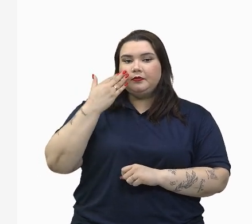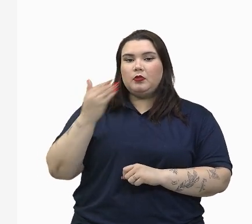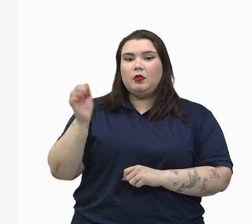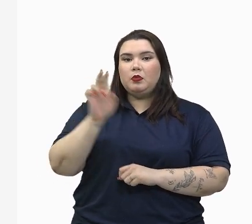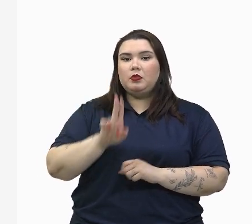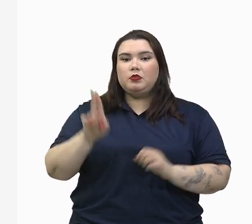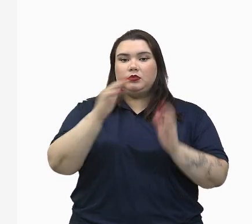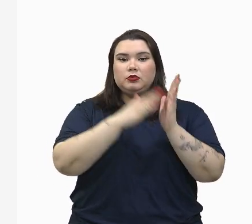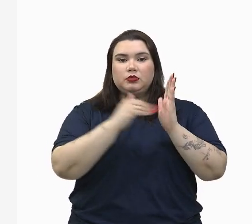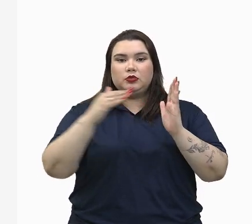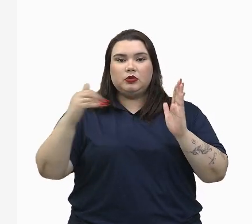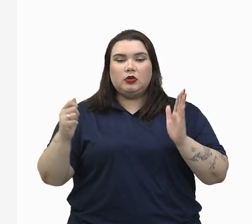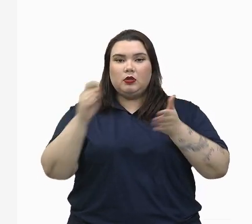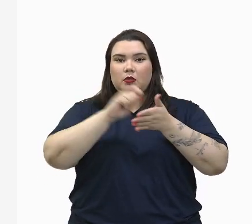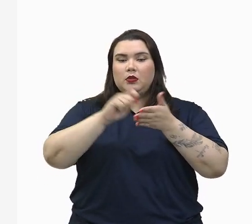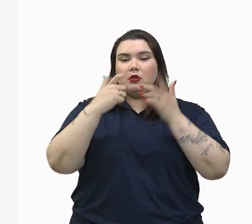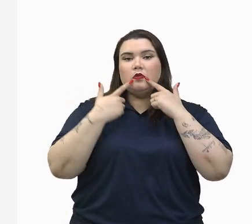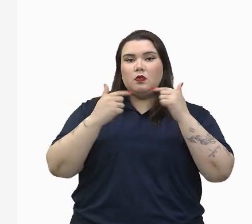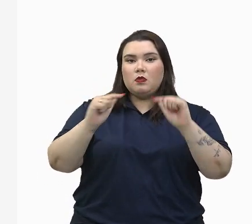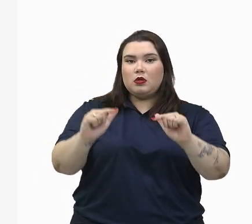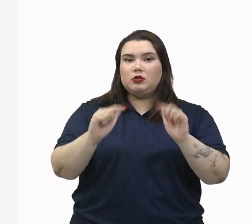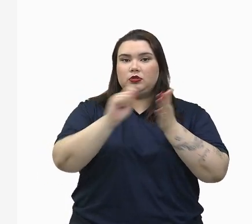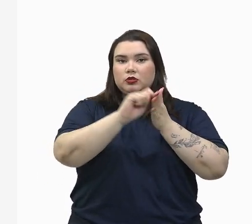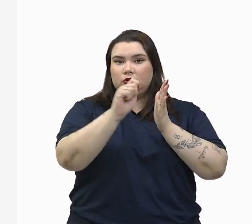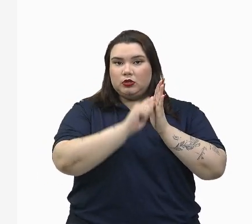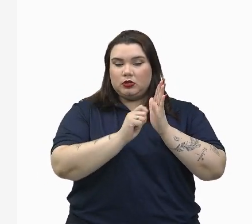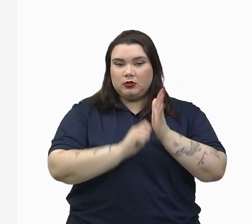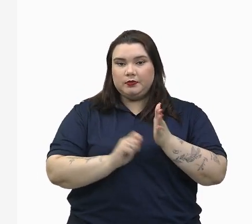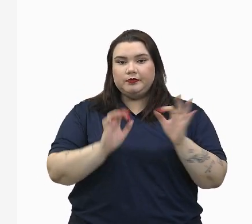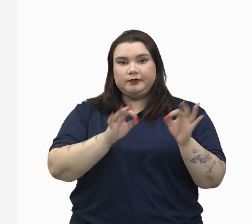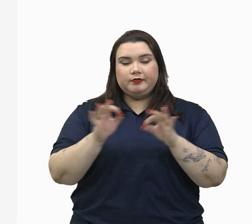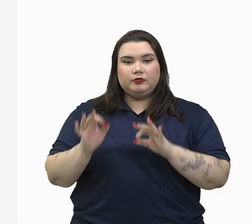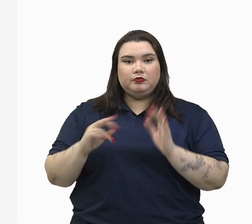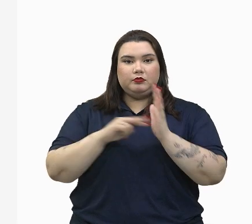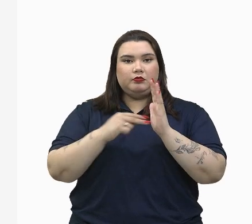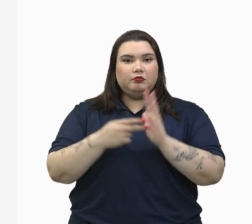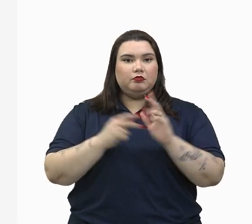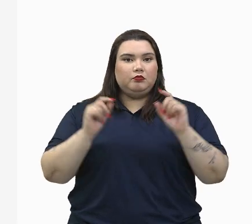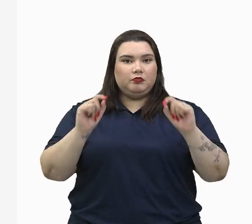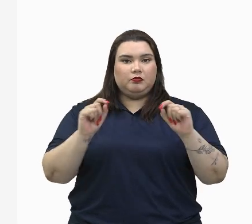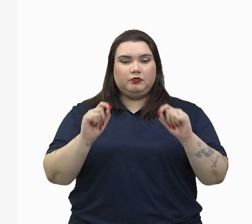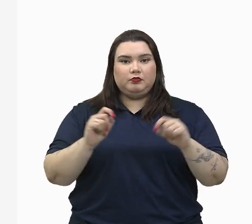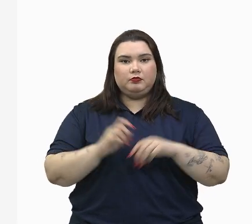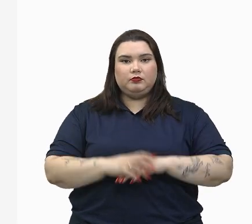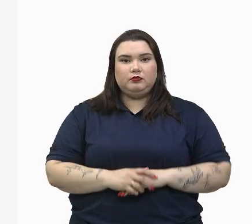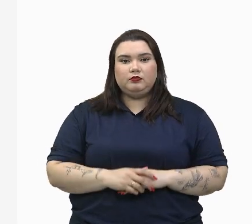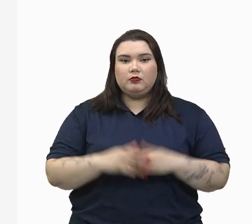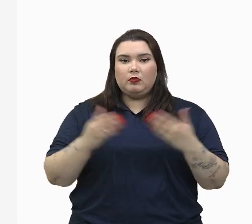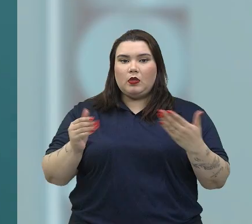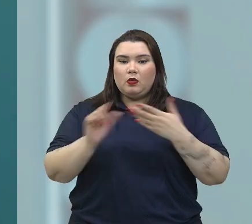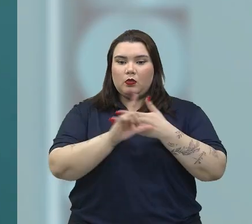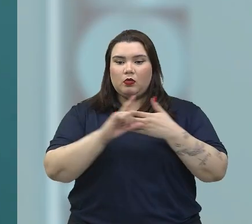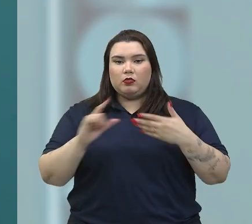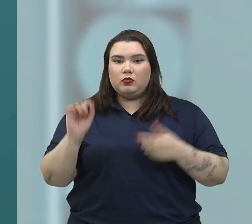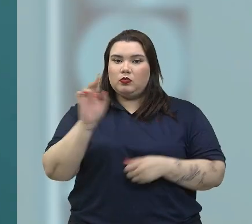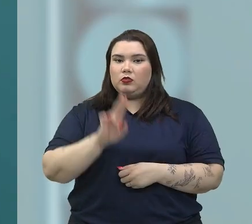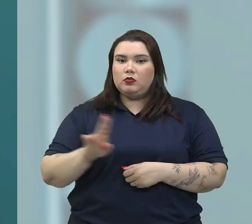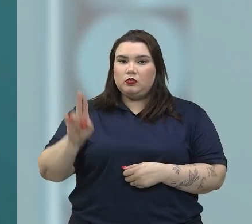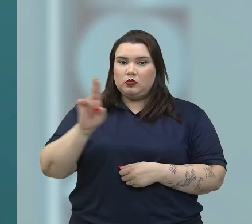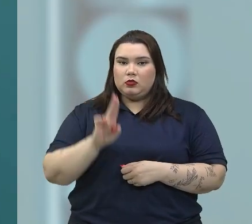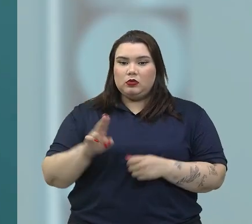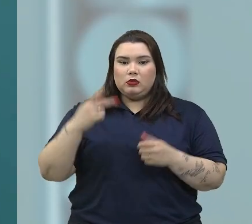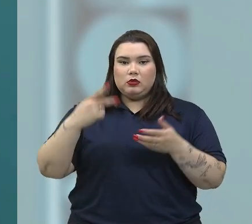é o uso estético da linguagem escrita. Então, o que isso significa? Que o autor vai utilizar